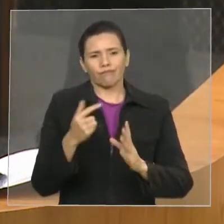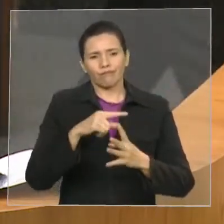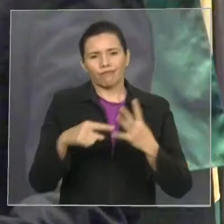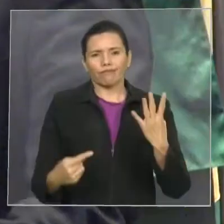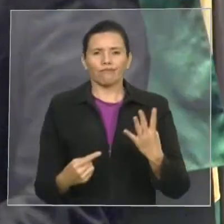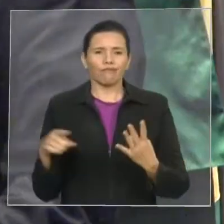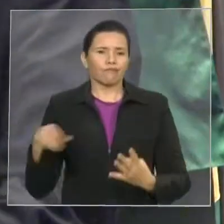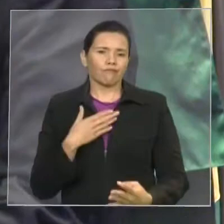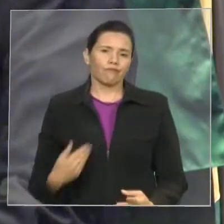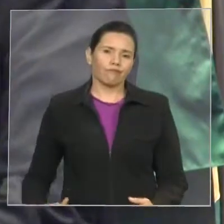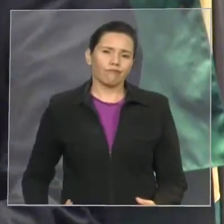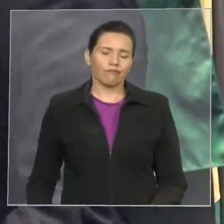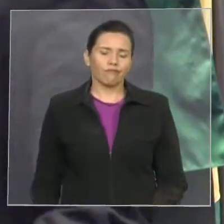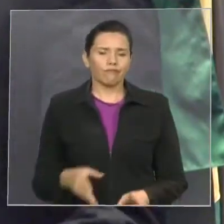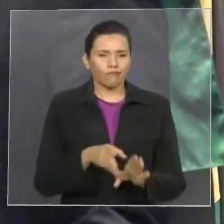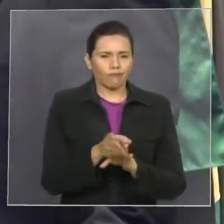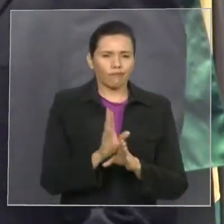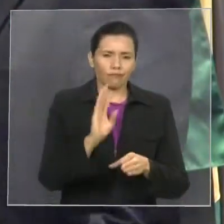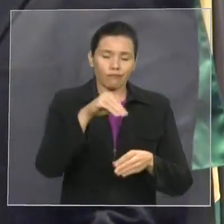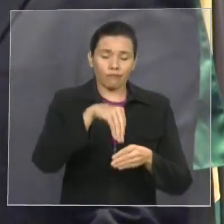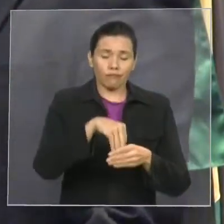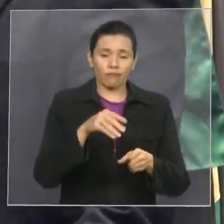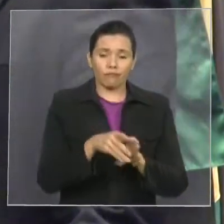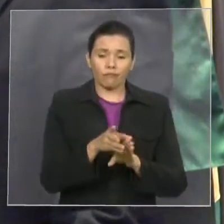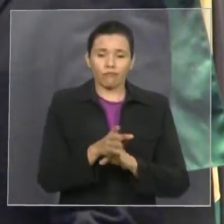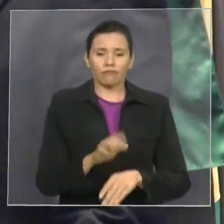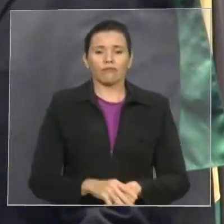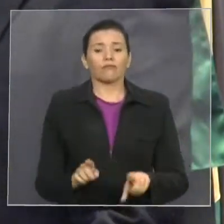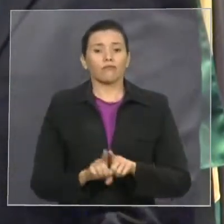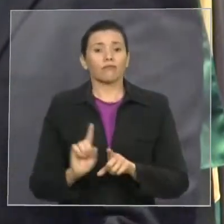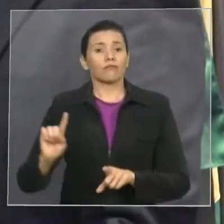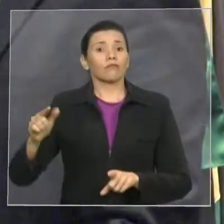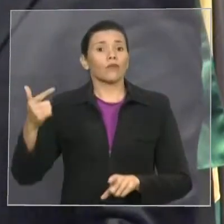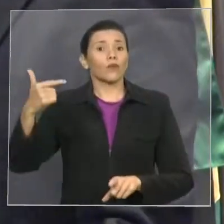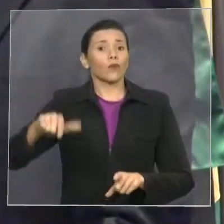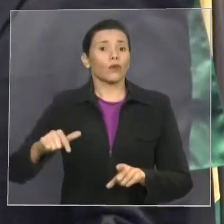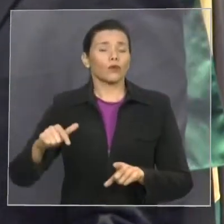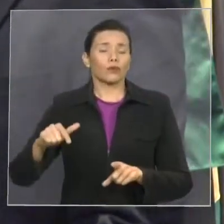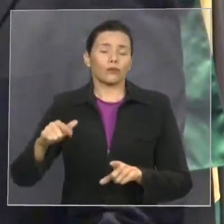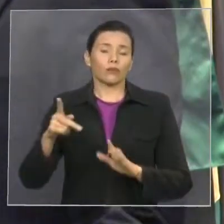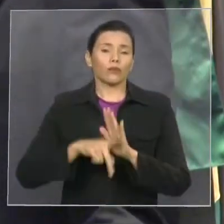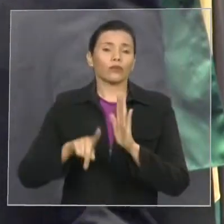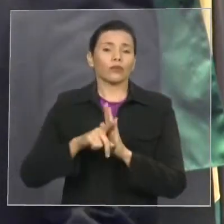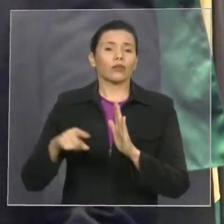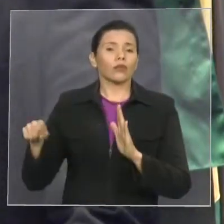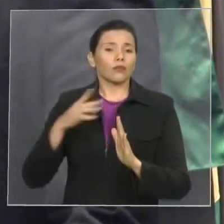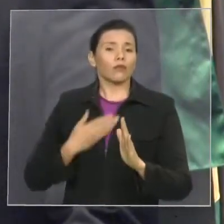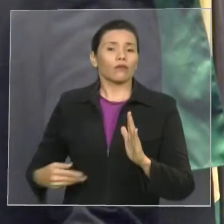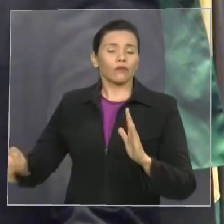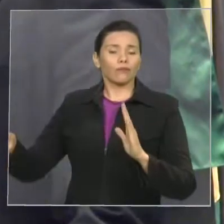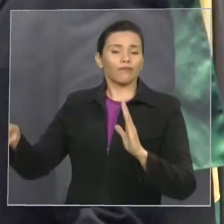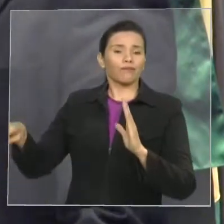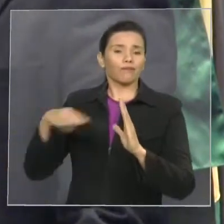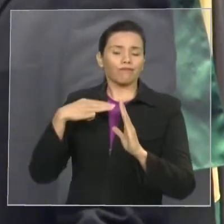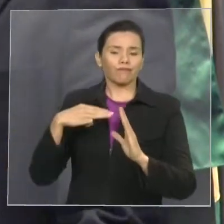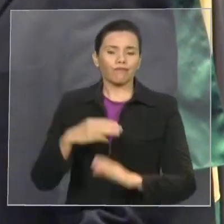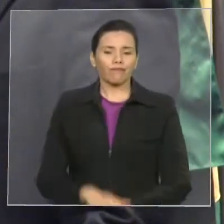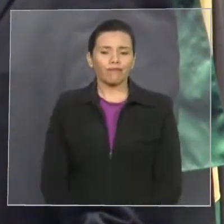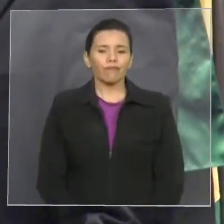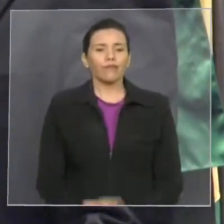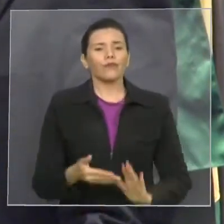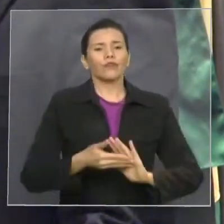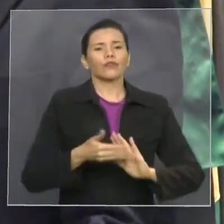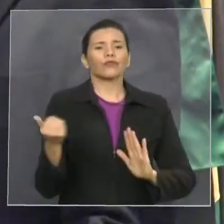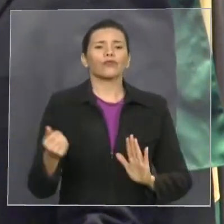365/2017, onde o governador do Estado retirou do Estatuto da Polícia Civil do Estado do Maranhão os